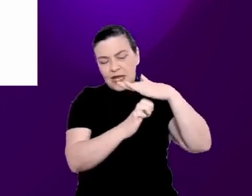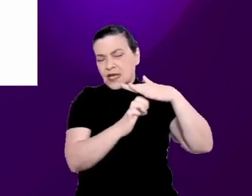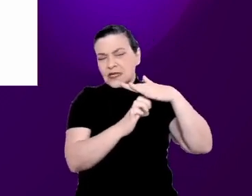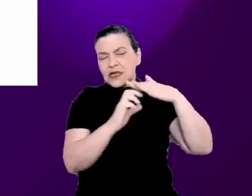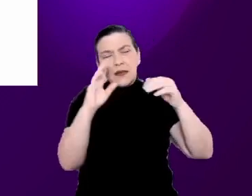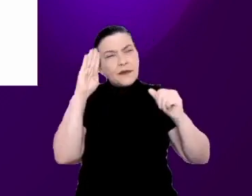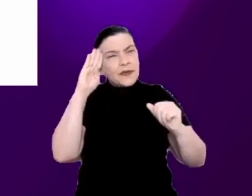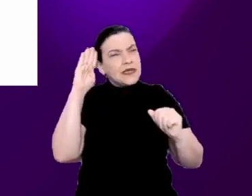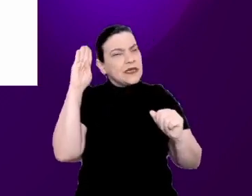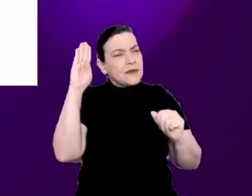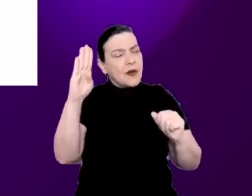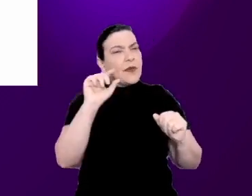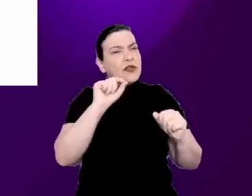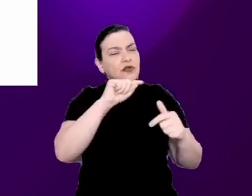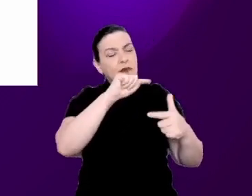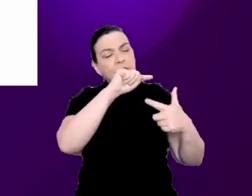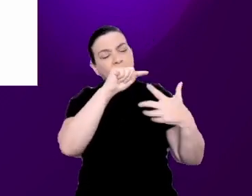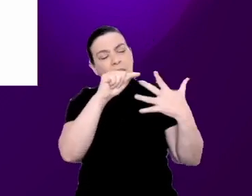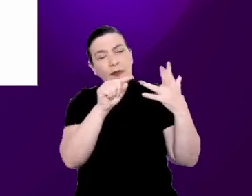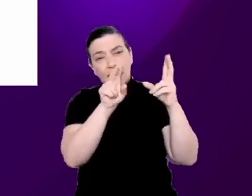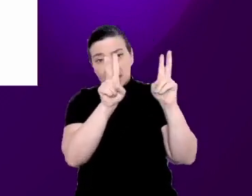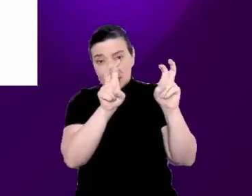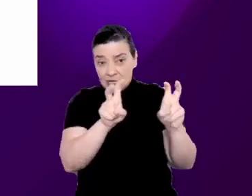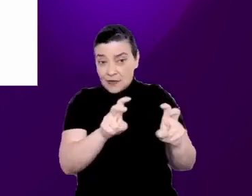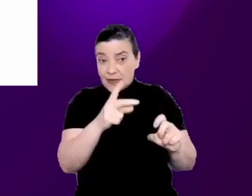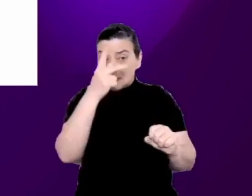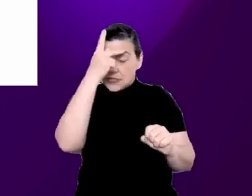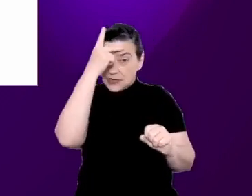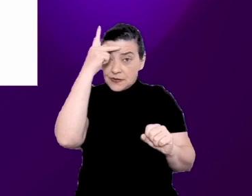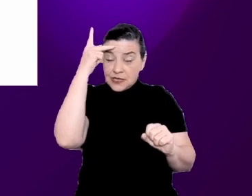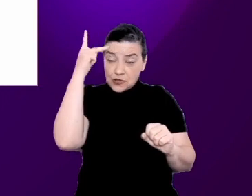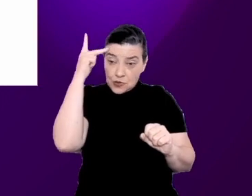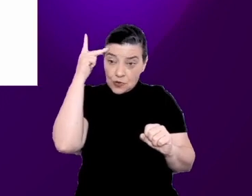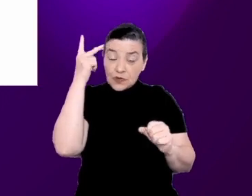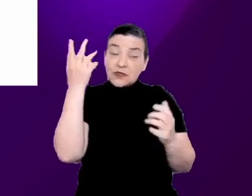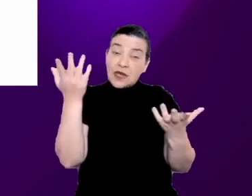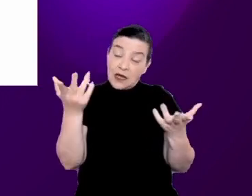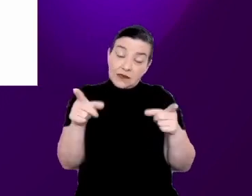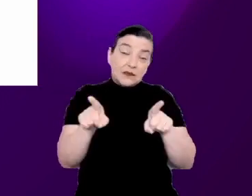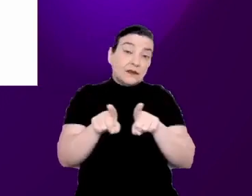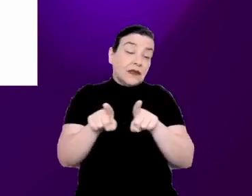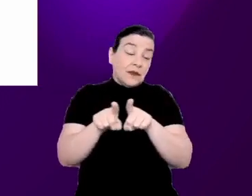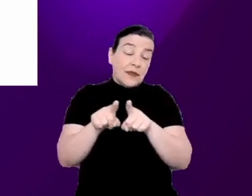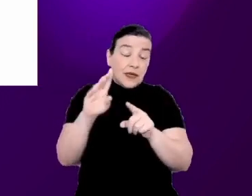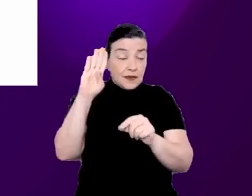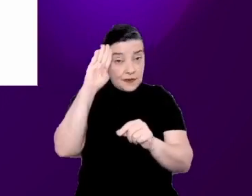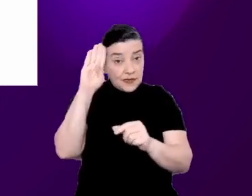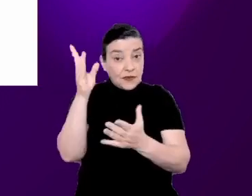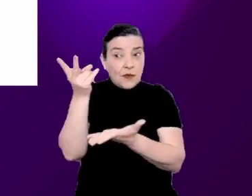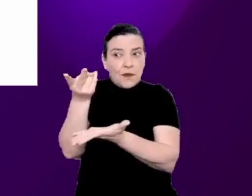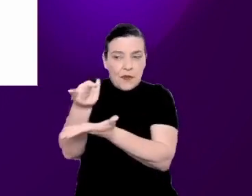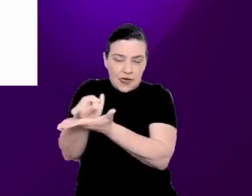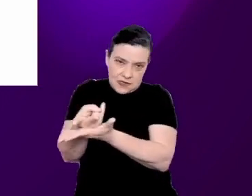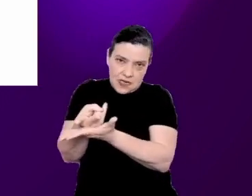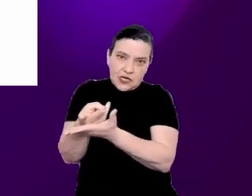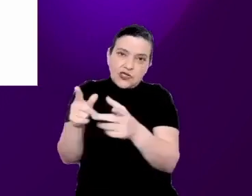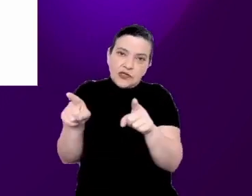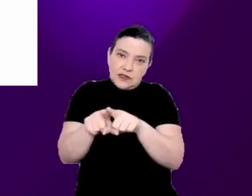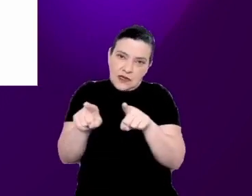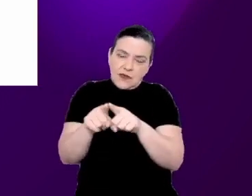contemplando todos esses aspectos, as pessoas, e aqui sim o paciente está inserido, né, como